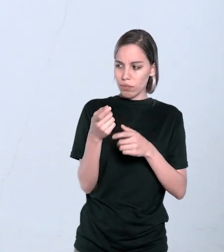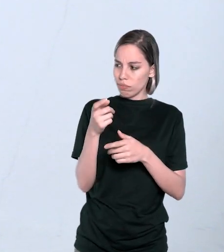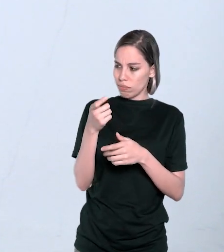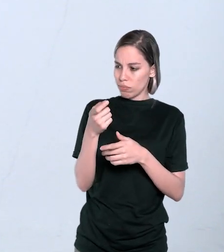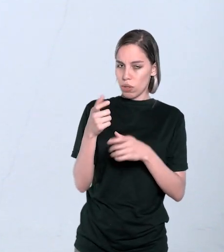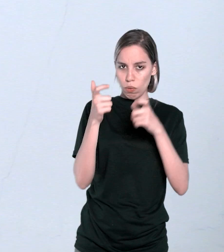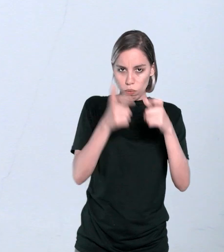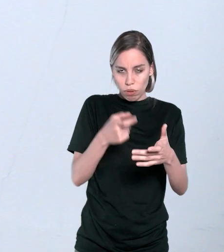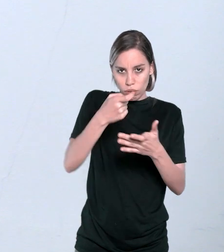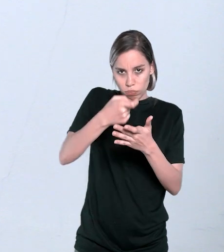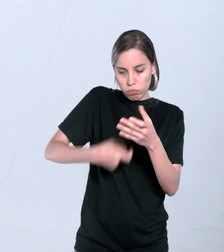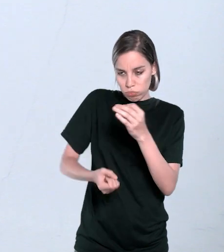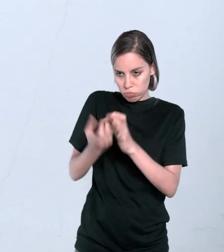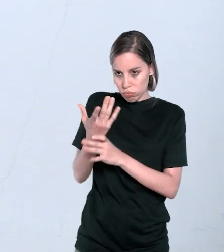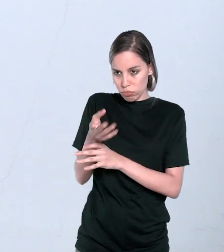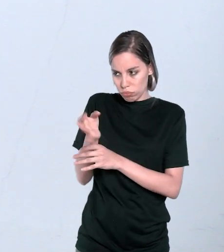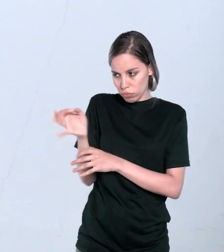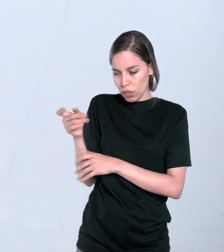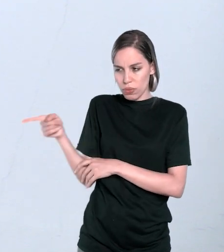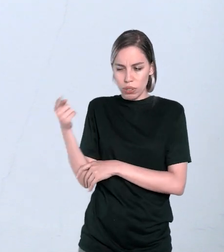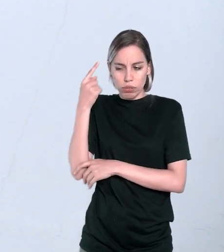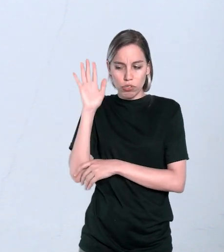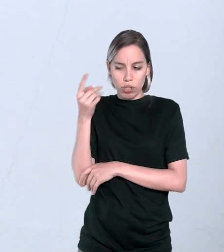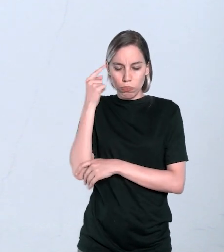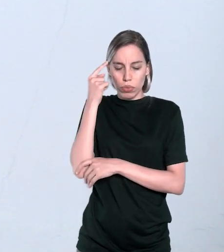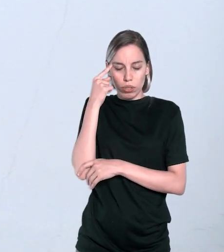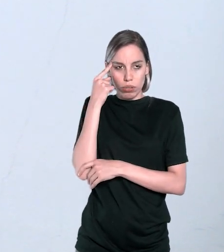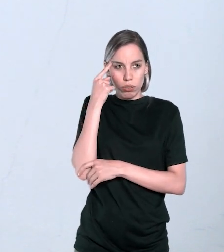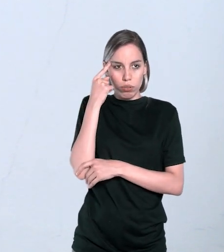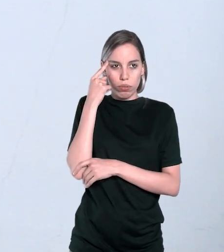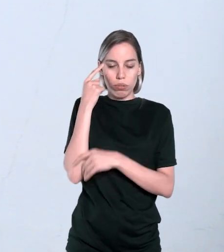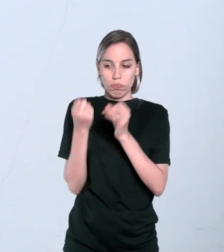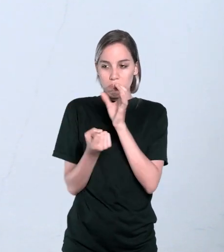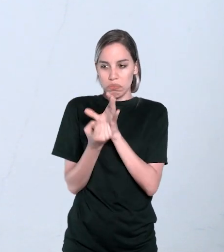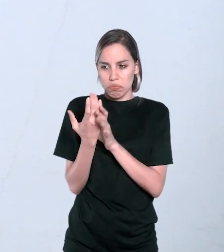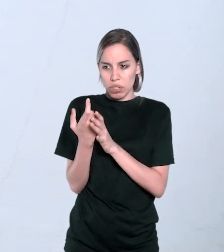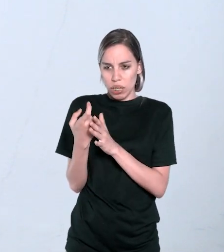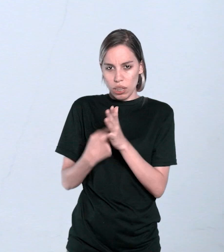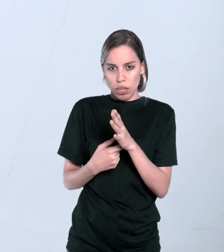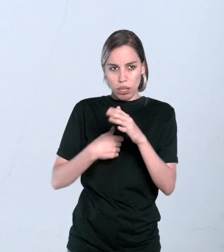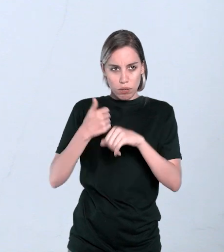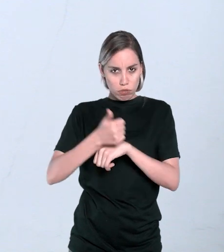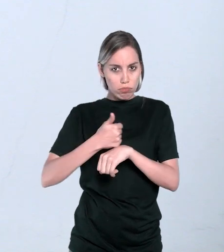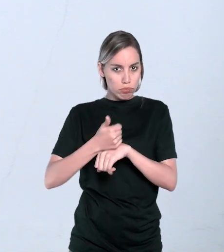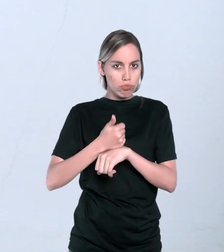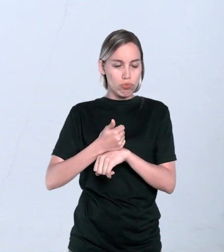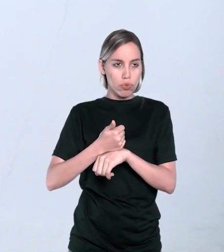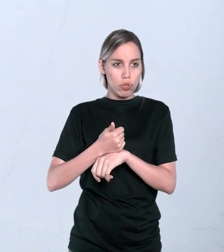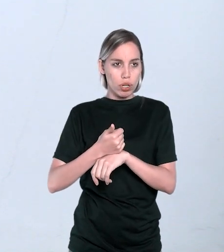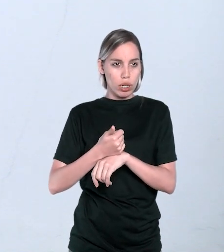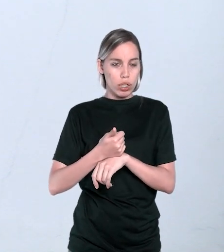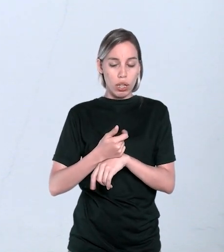escritora profissional? Eu te pergunto isso porque eu tive na história da minha vida vários escritores que